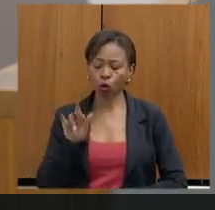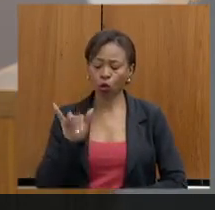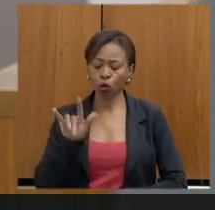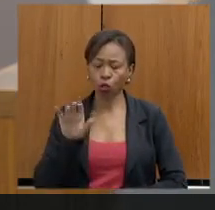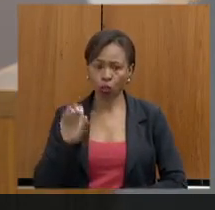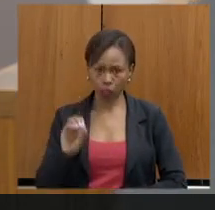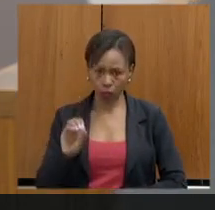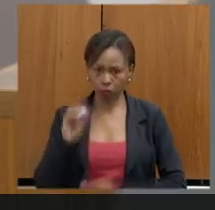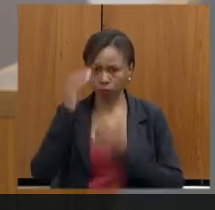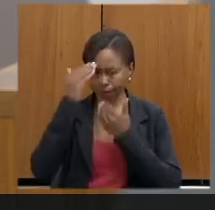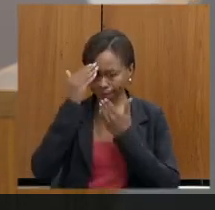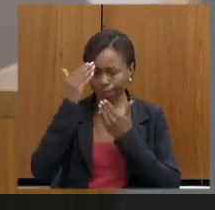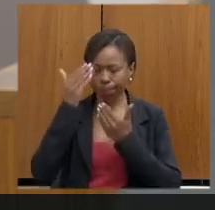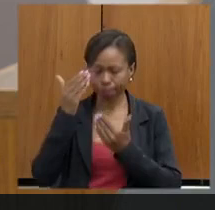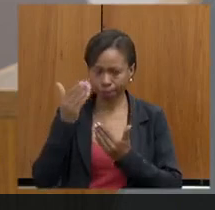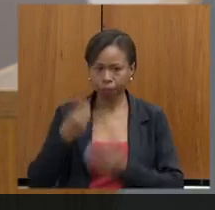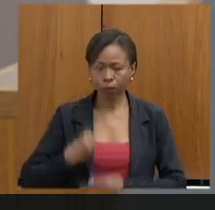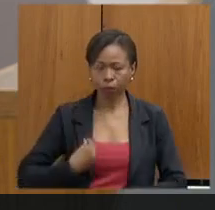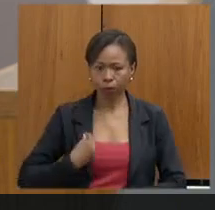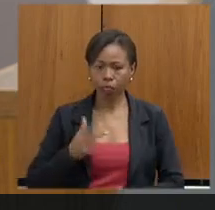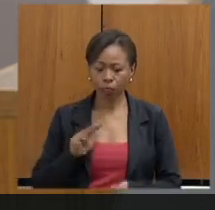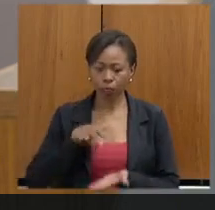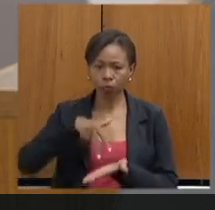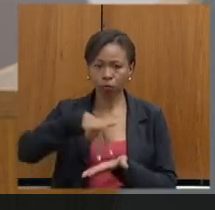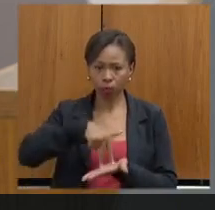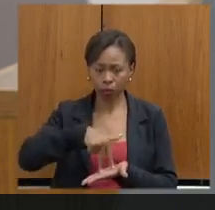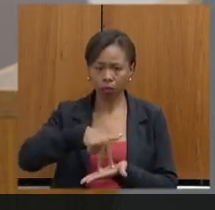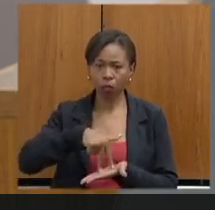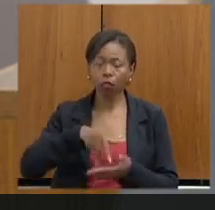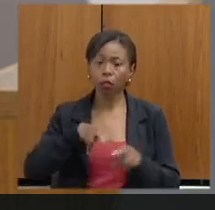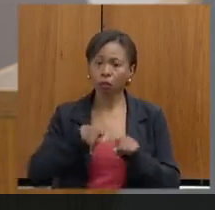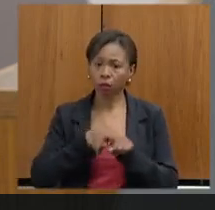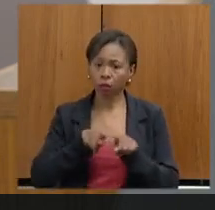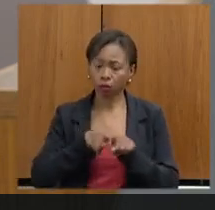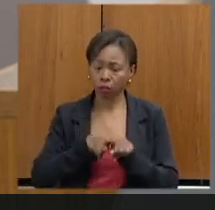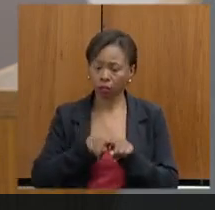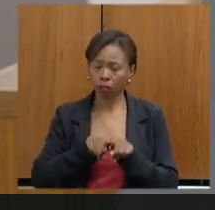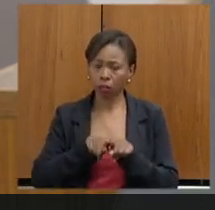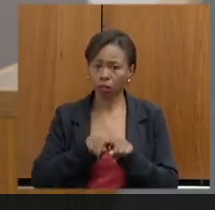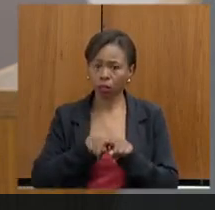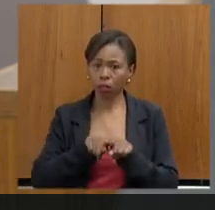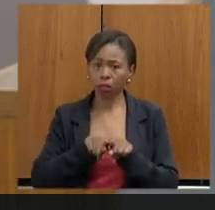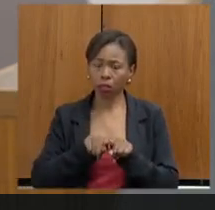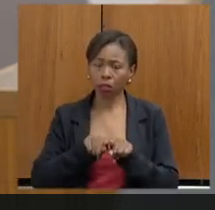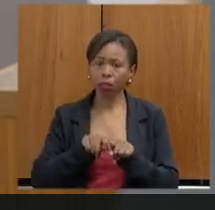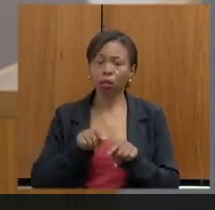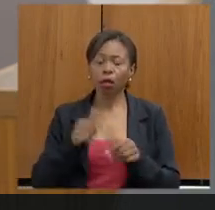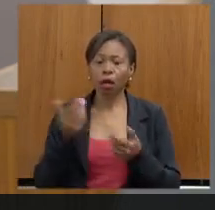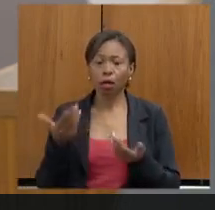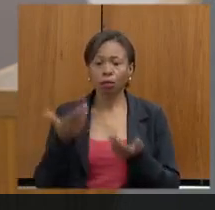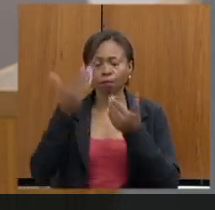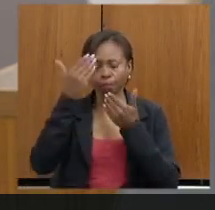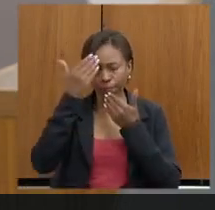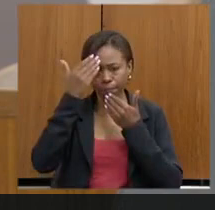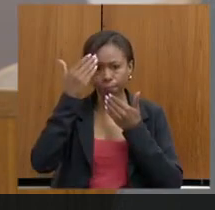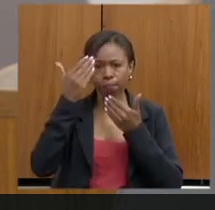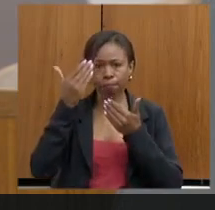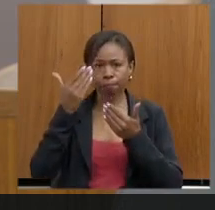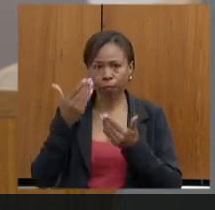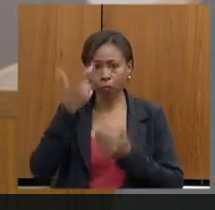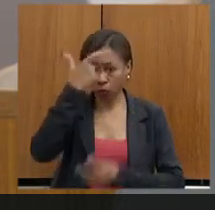obrigada e Coronel Rodrigo em nome do senhor deixo os meus agradecimentos enquanto